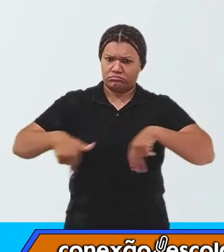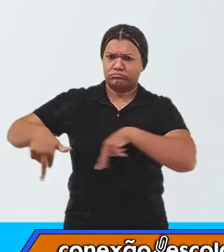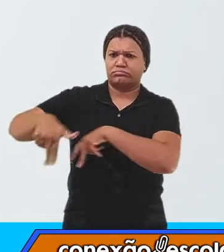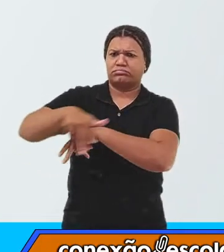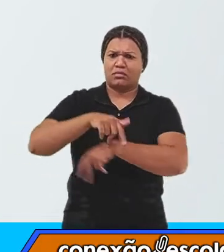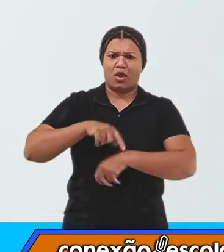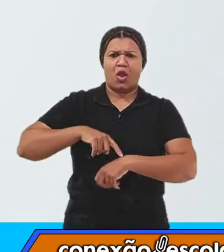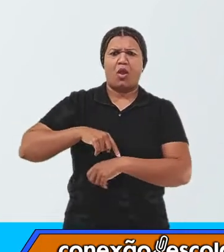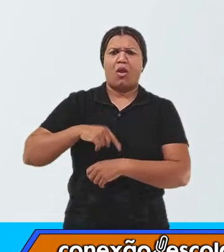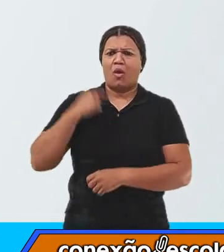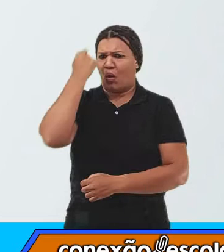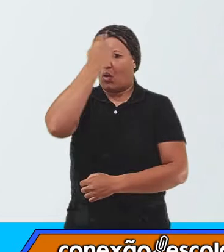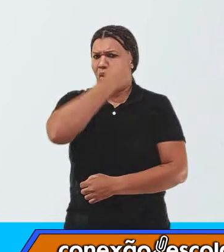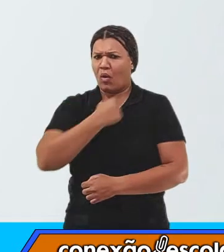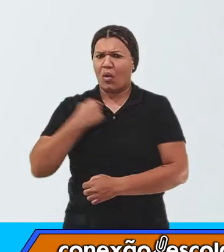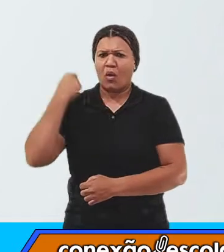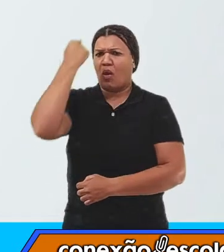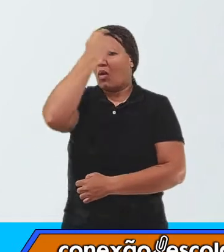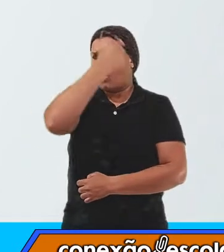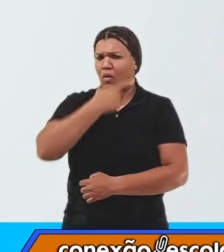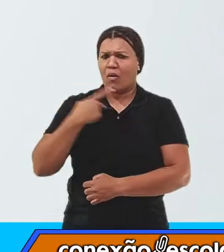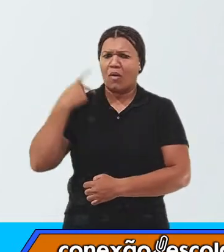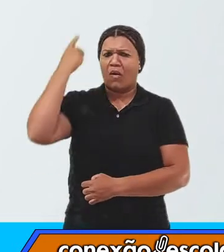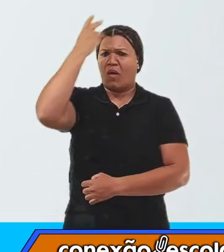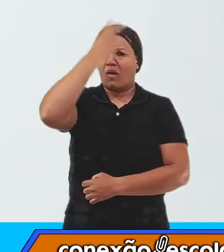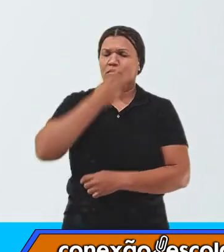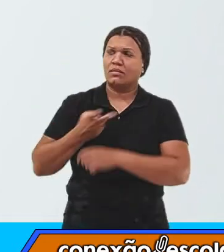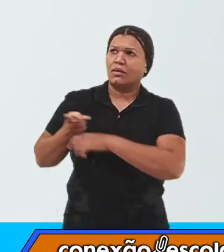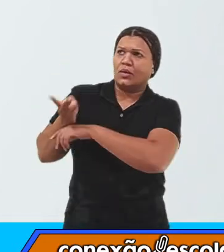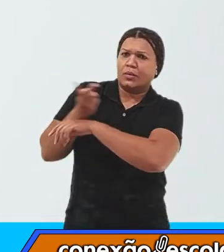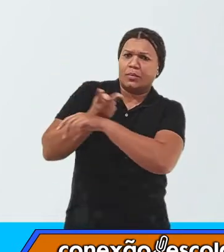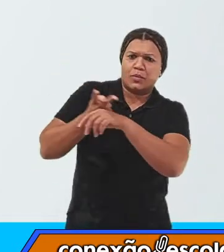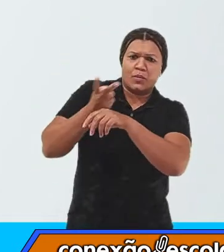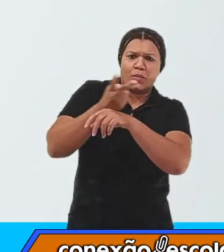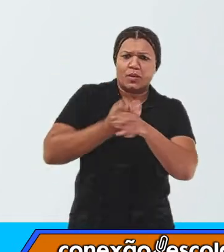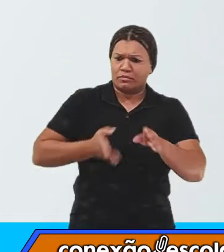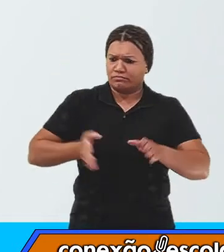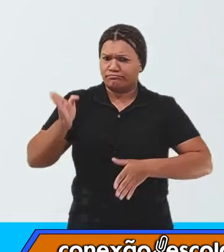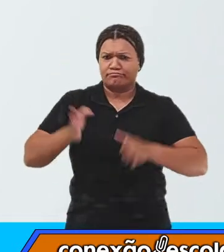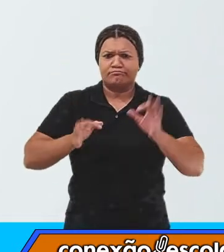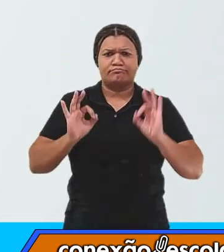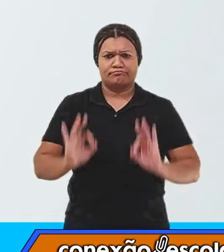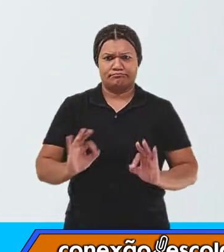de horas procurando pela direção certa.